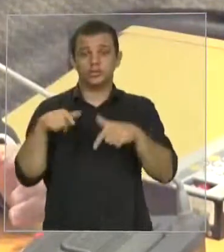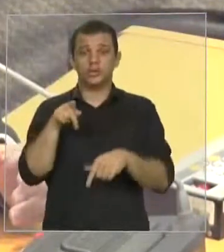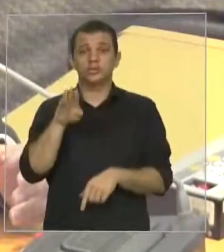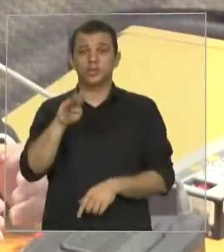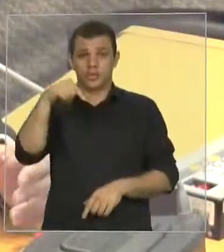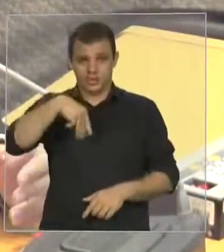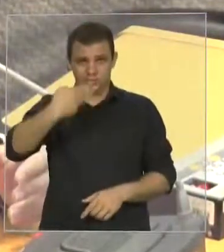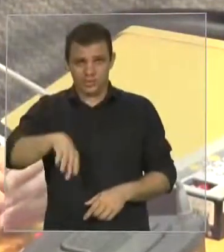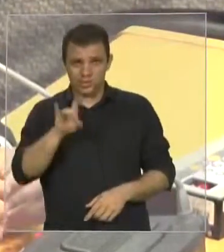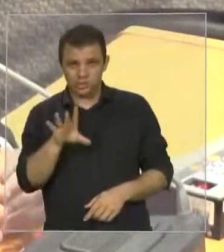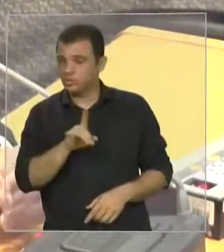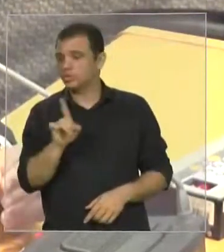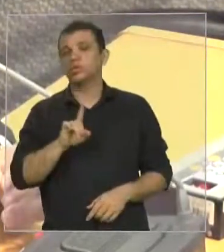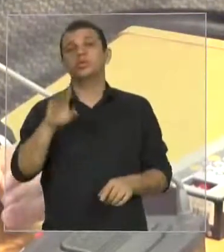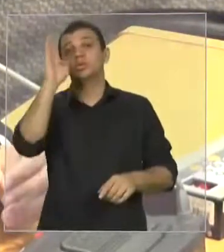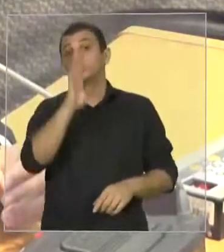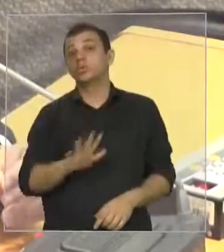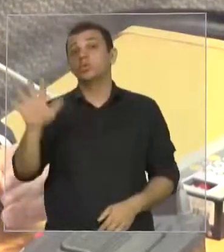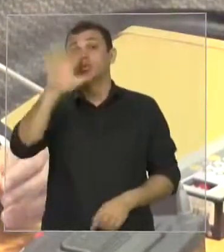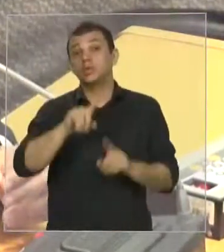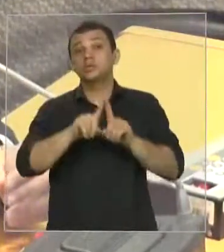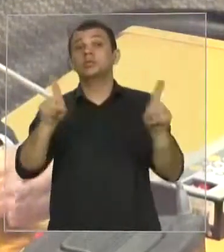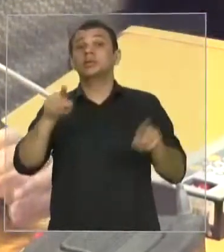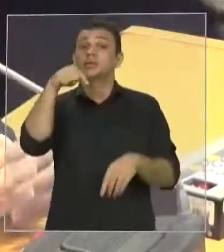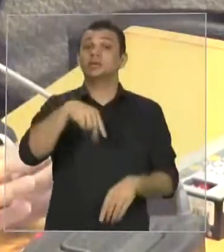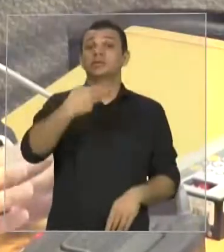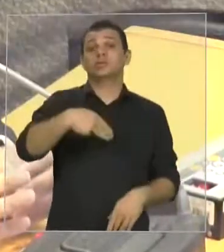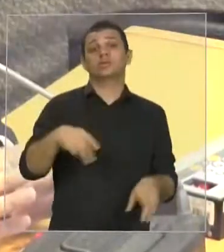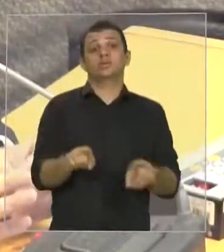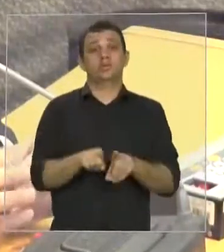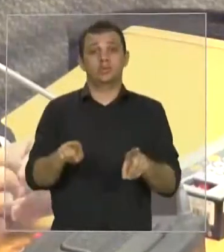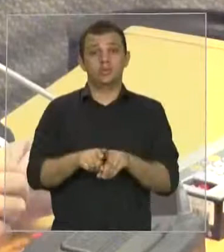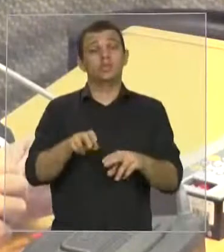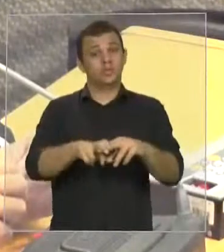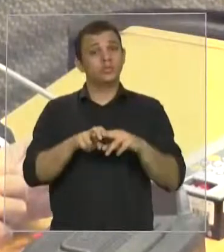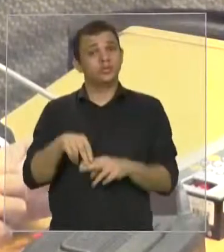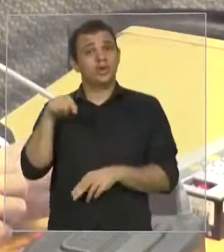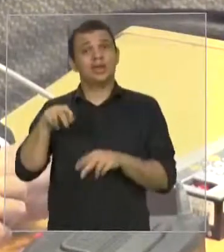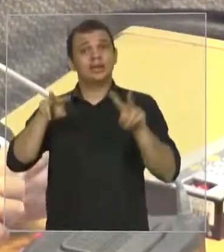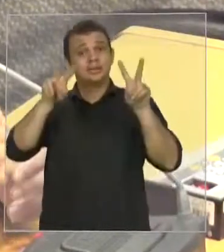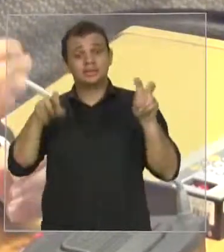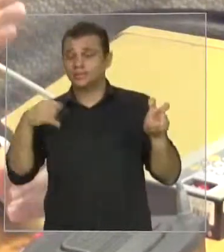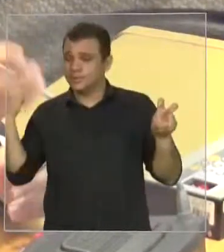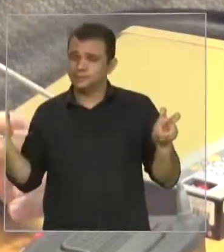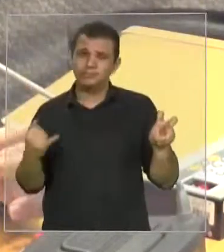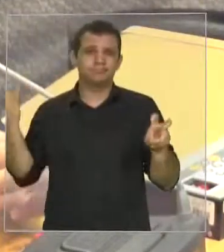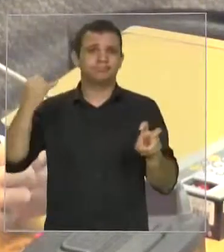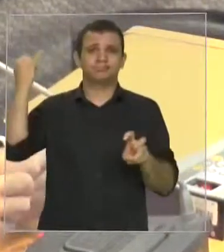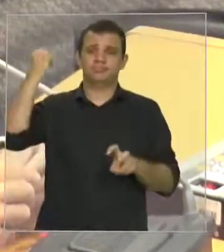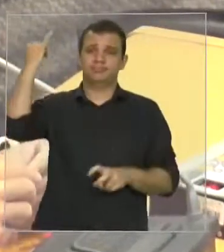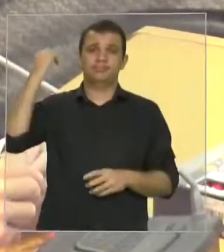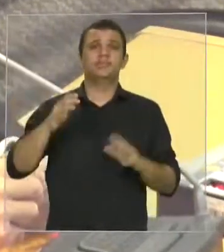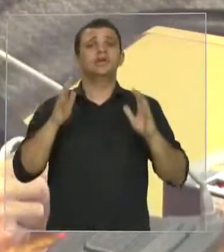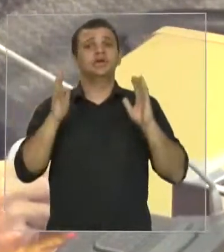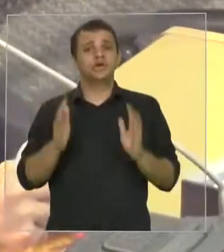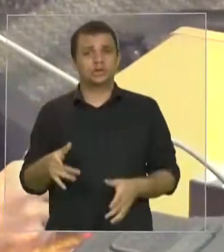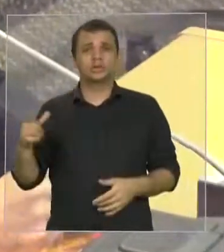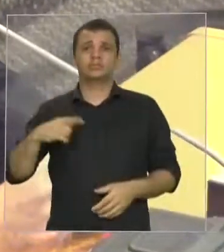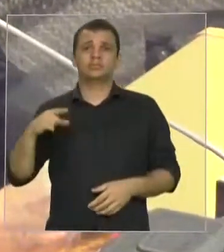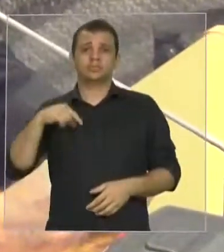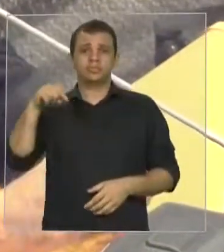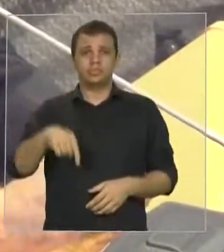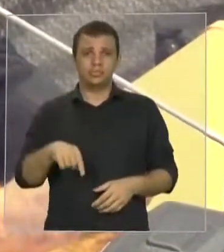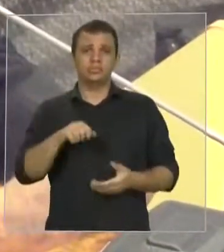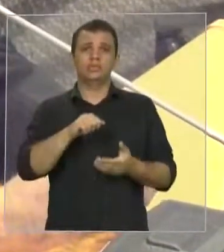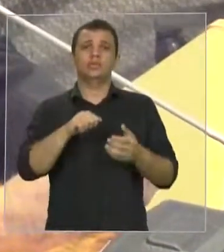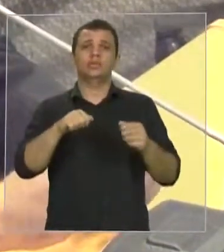mas também há no Maranhão. Então, isso é uma questão ultra relevante. E já foi promovido, inclusive, nessa Casa Audiência Pública,